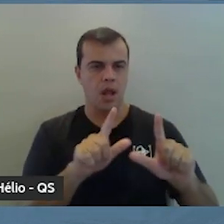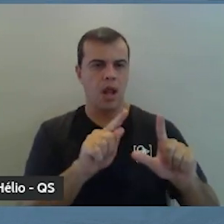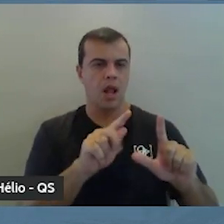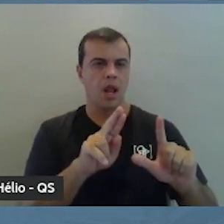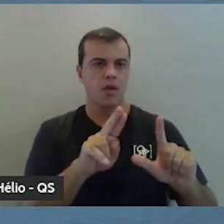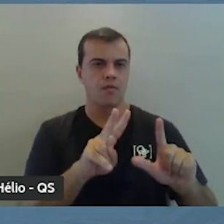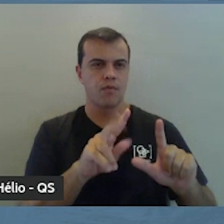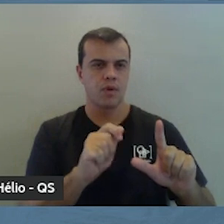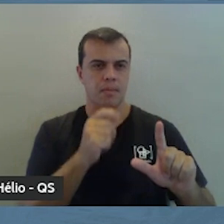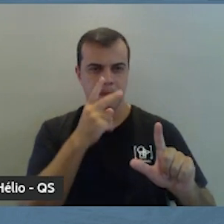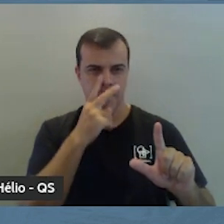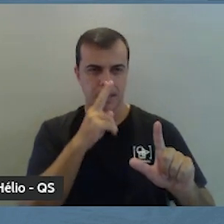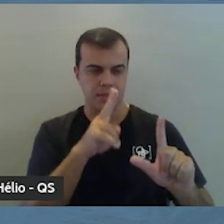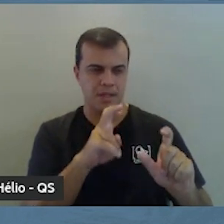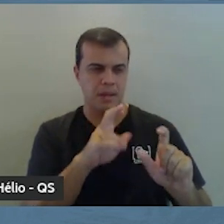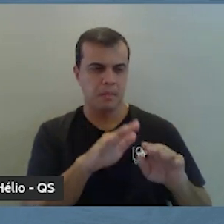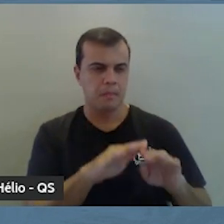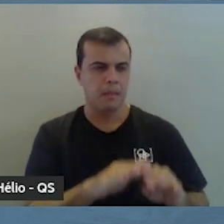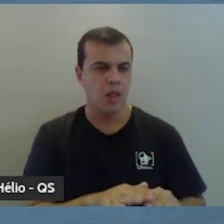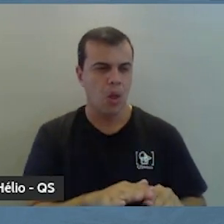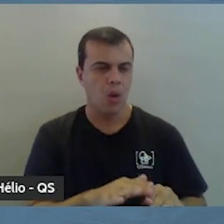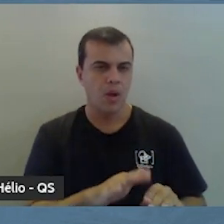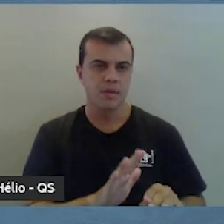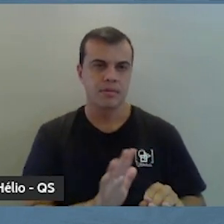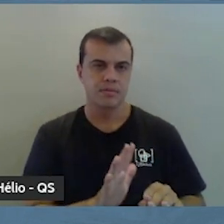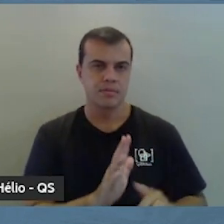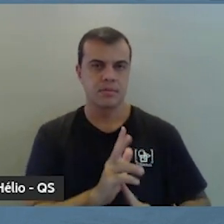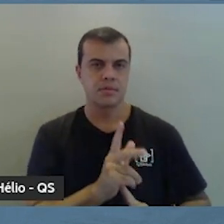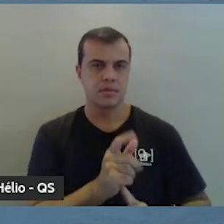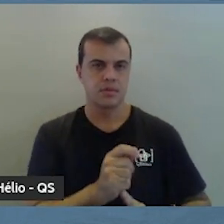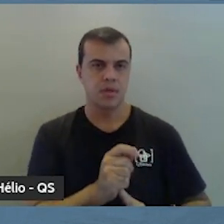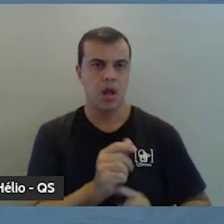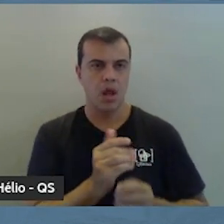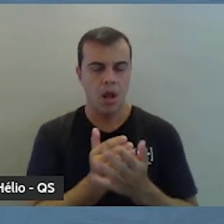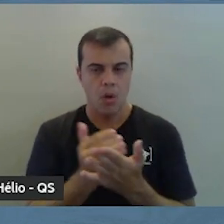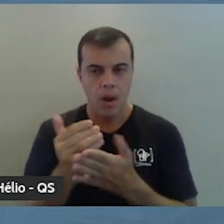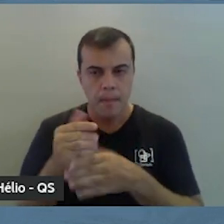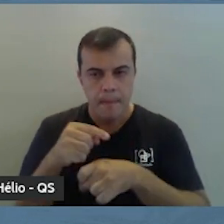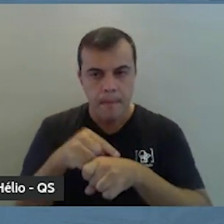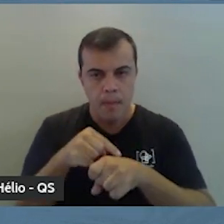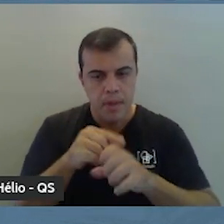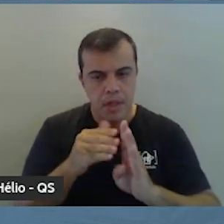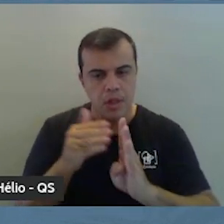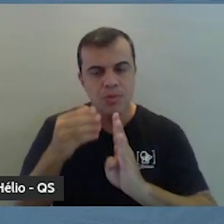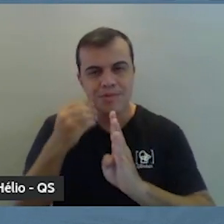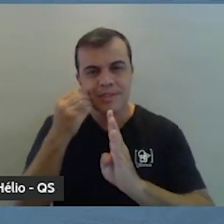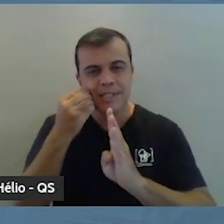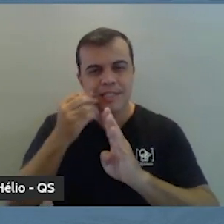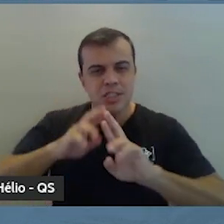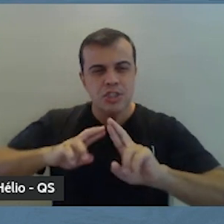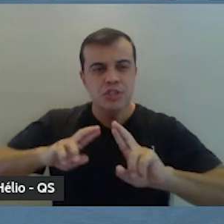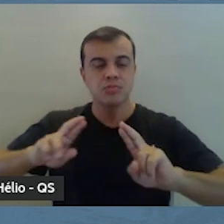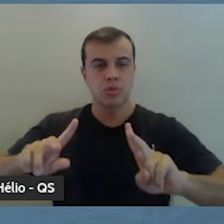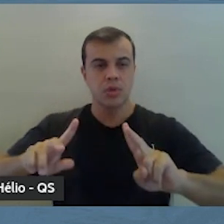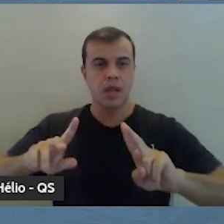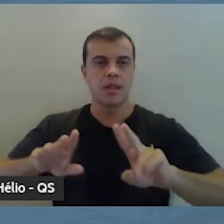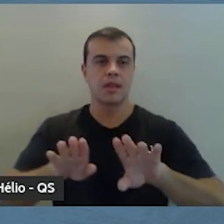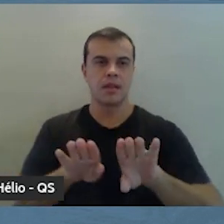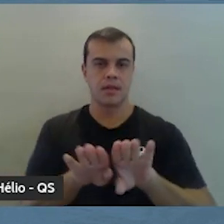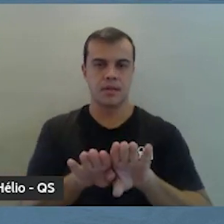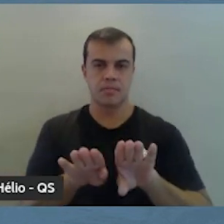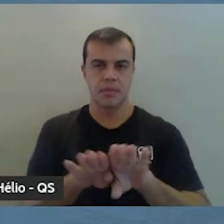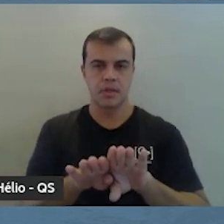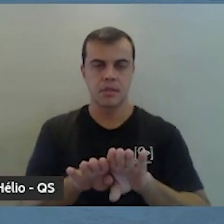fossem categorias menores da arte. Então, é um momento que tenta se romper também